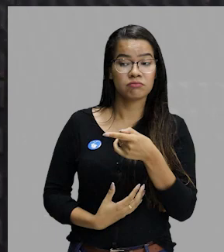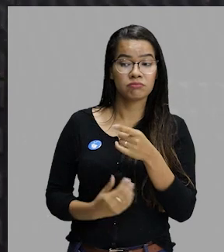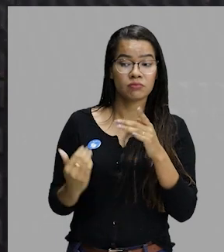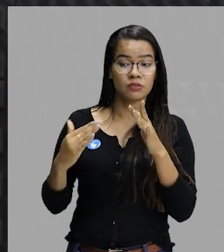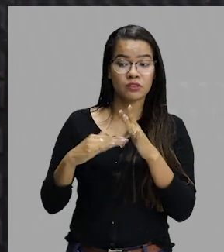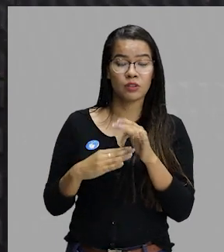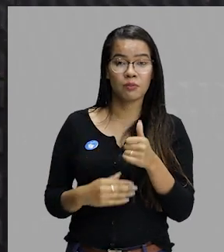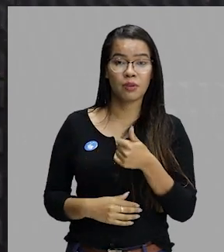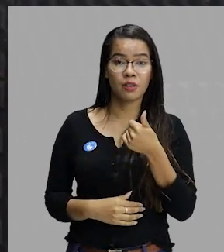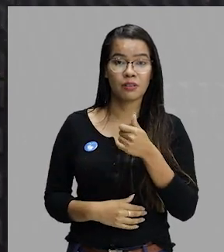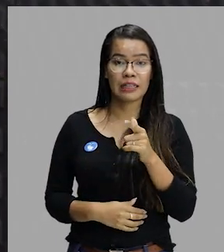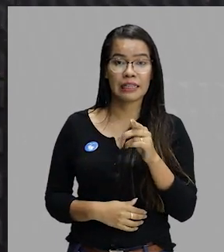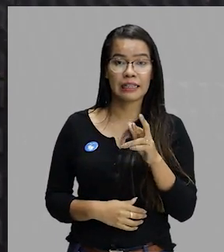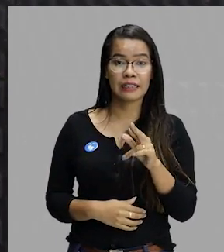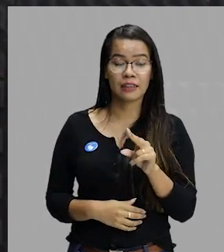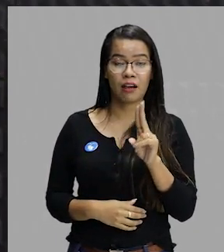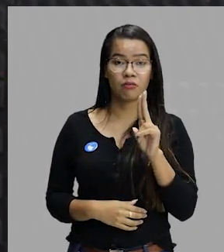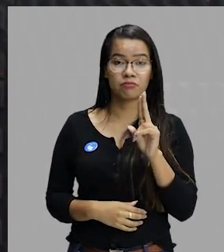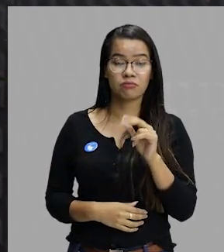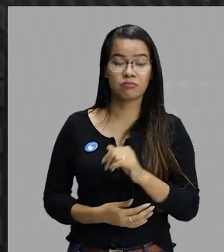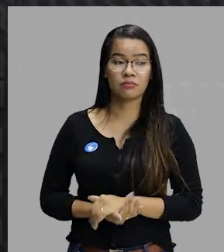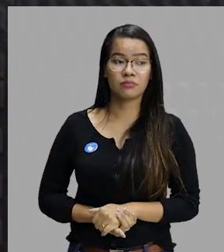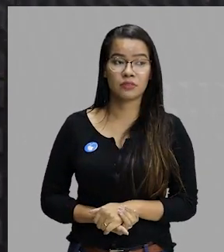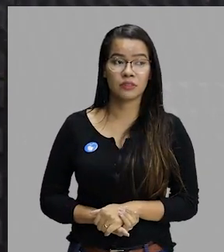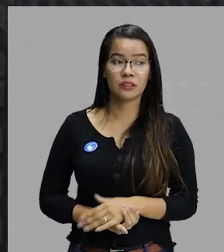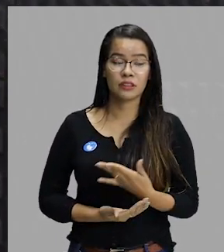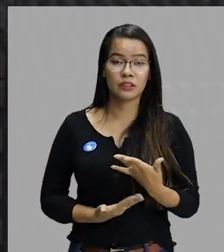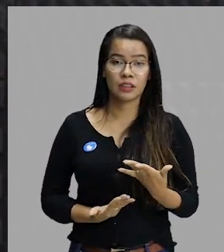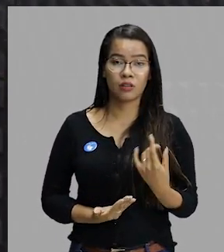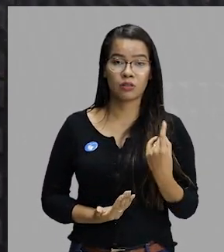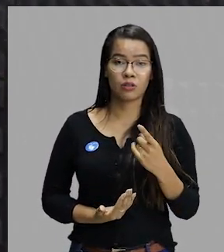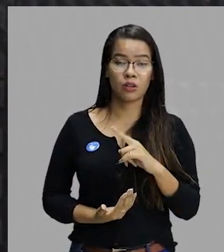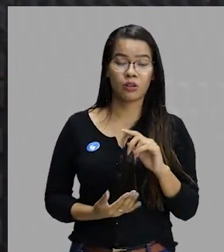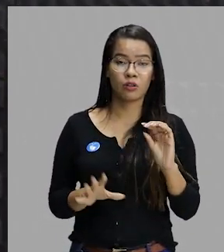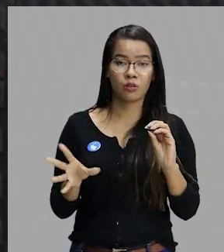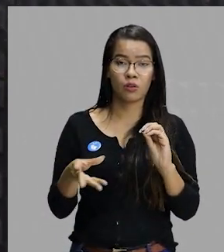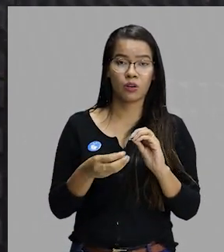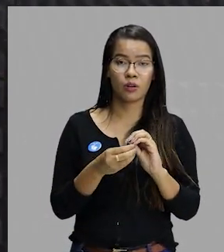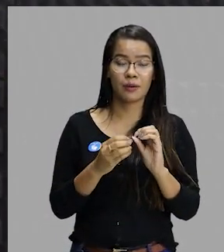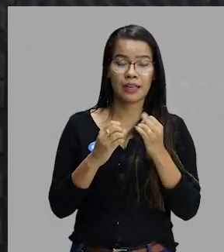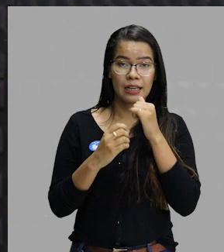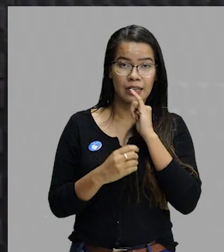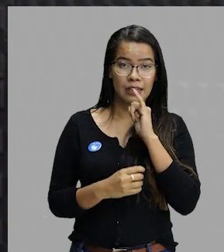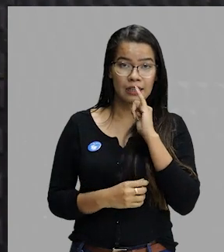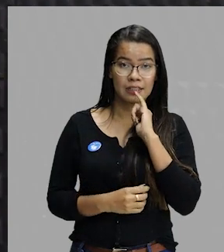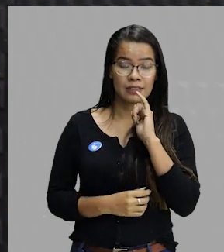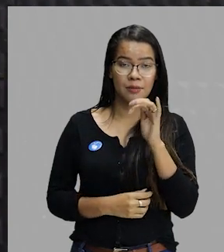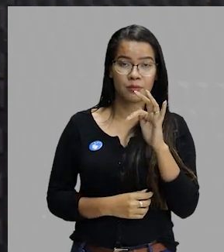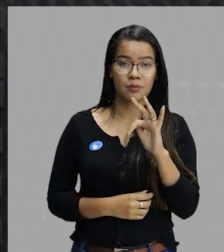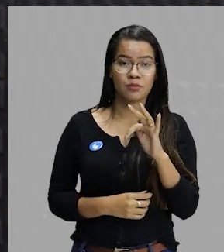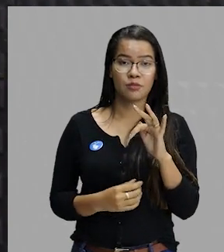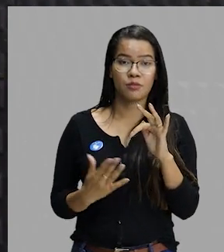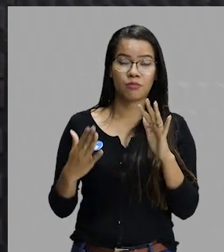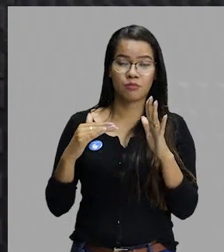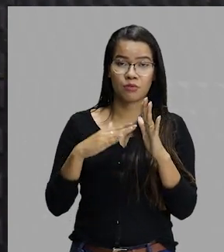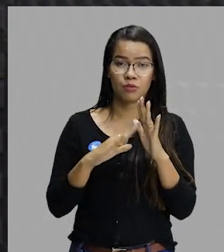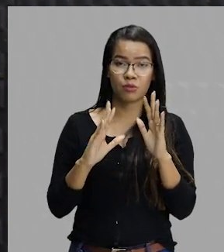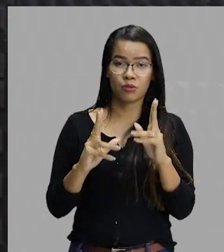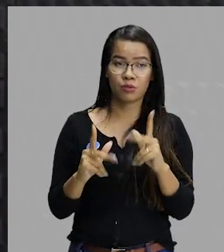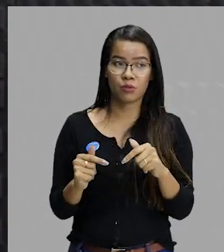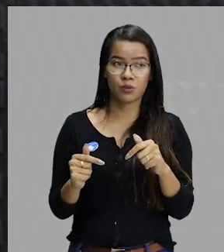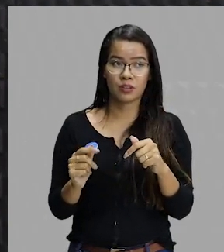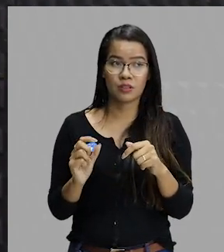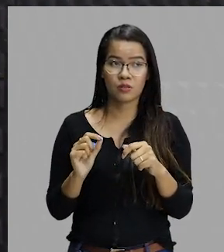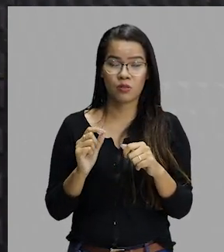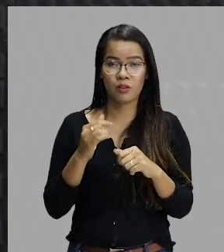grau. Tá? A gente tem, o primeiro passo é esse, né? Então, nós colocamos alguns exemplos aqui de funções do primeiro grau. Todas elas são, com